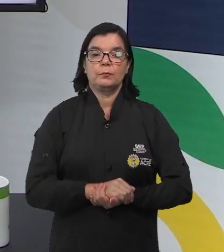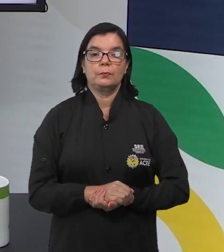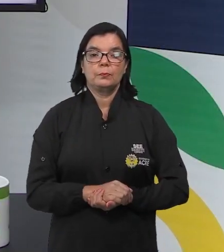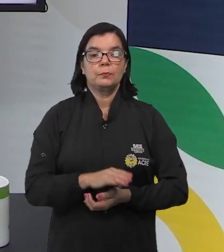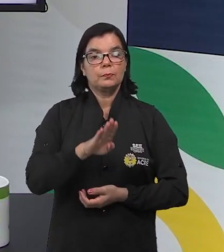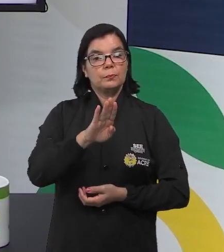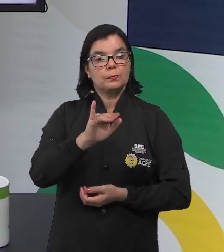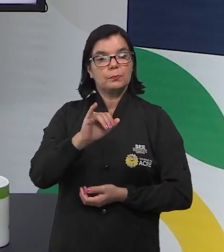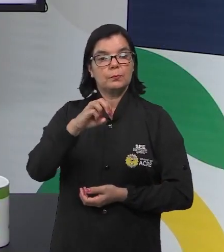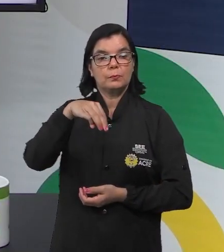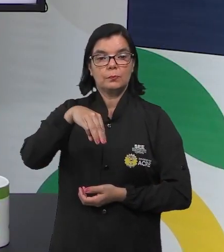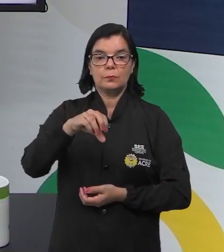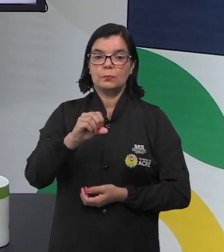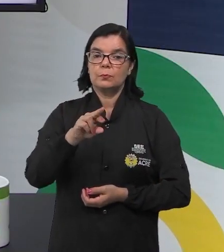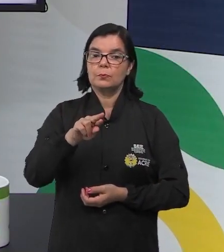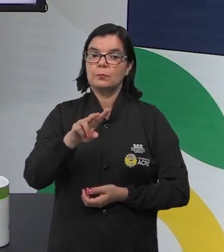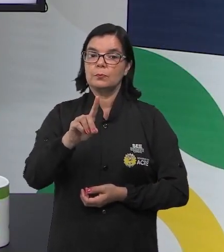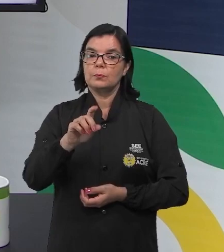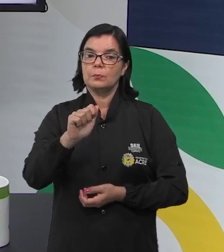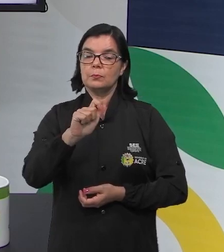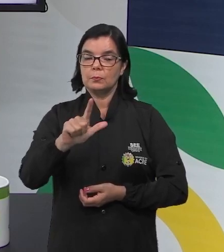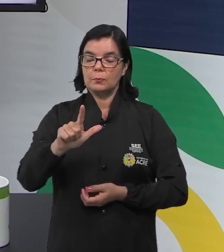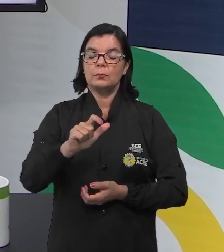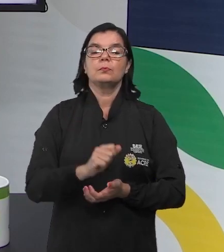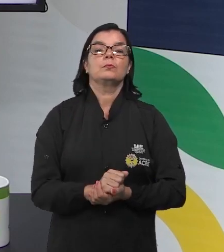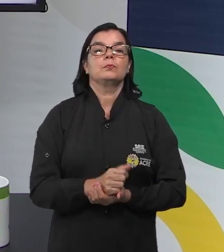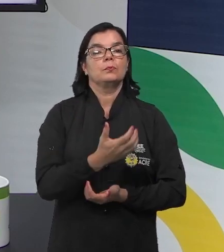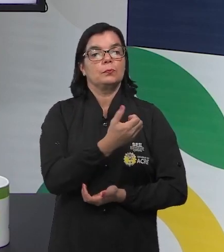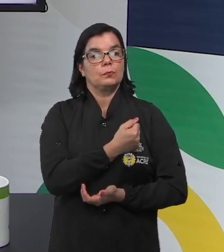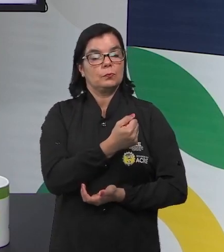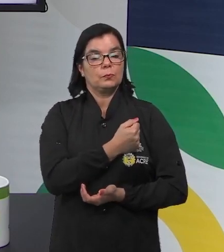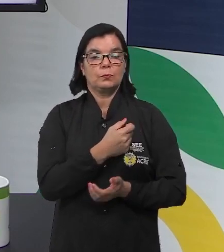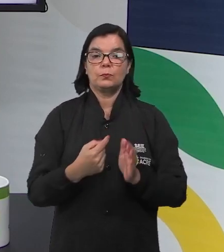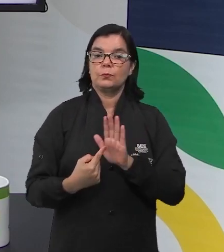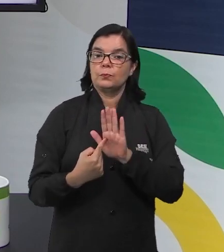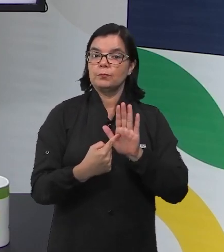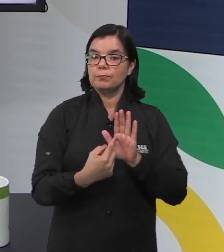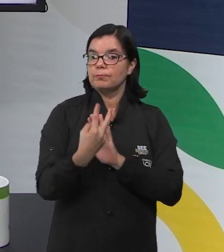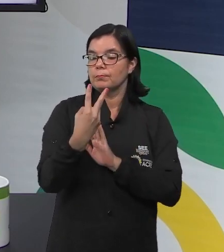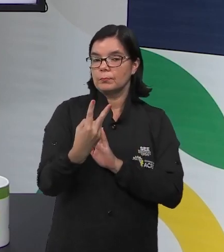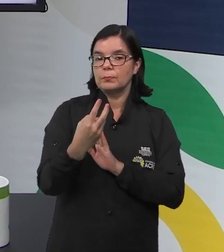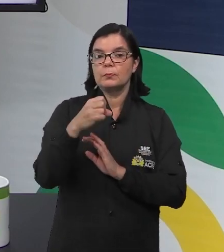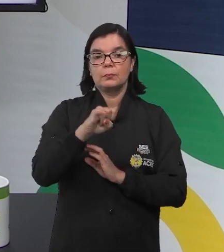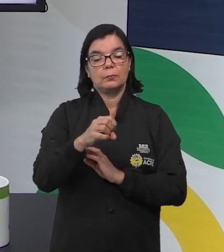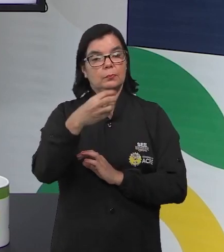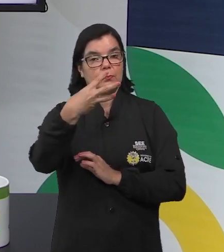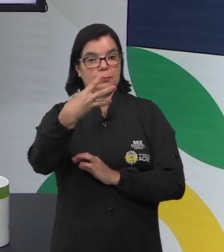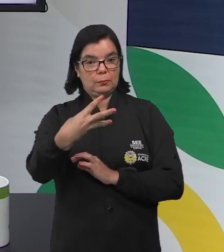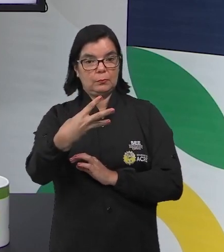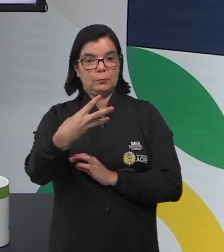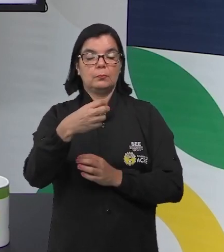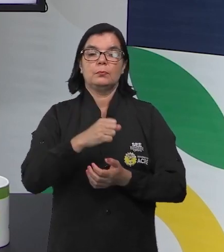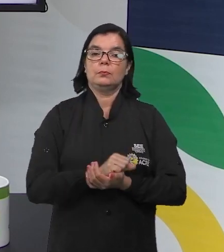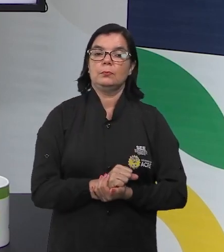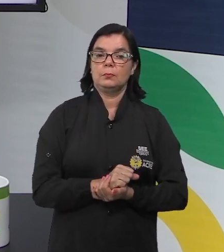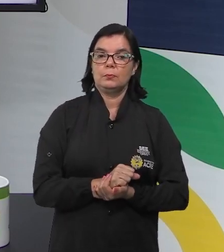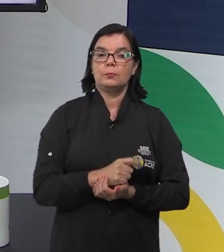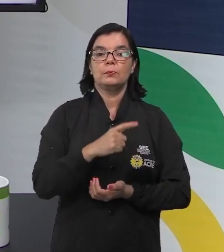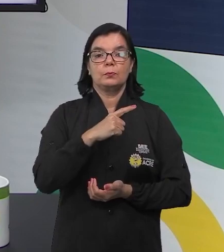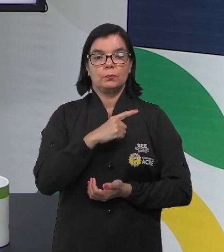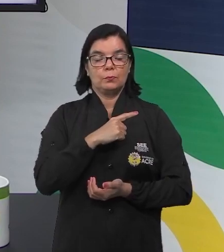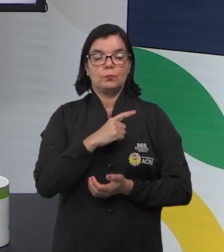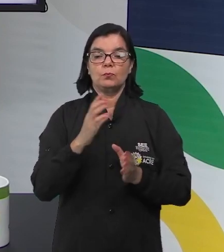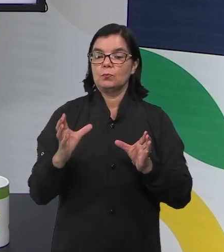Ou seja, aparece dois valores com a mesma frequência. Se tiver 3 valores com a mesma frequência, então nós vamos